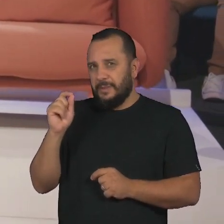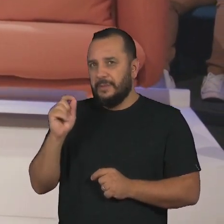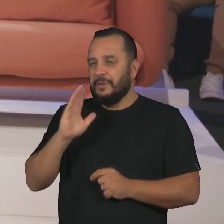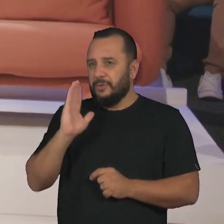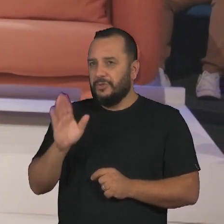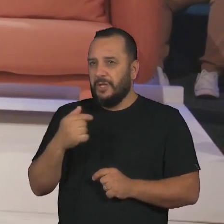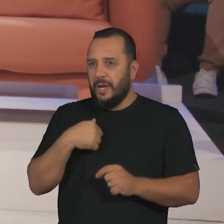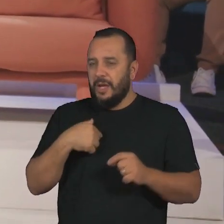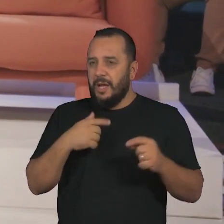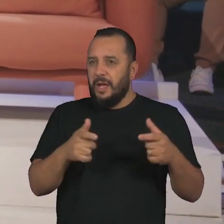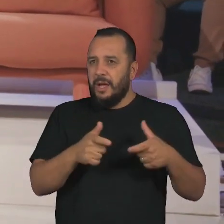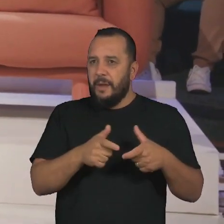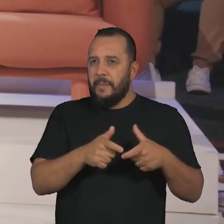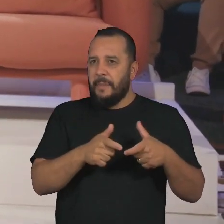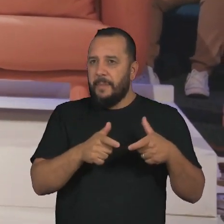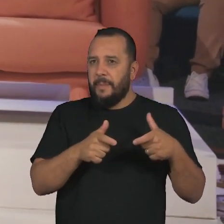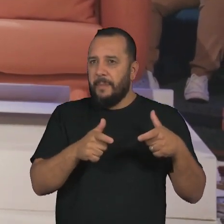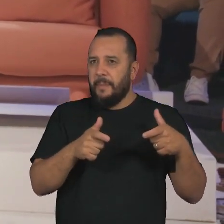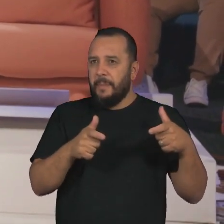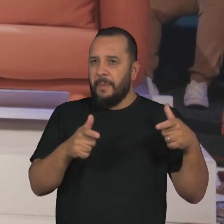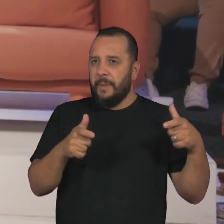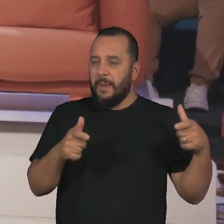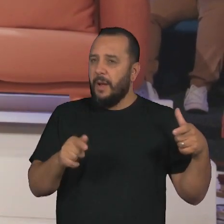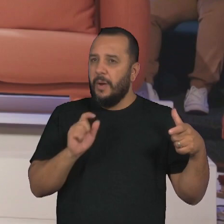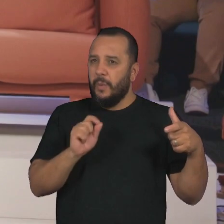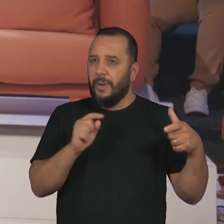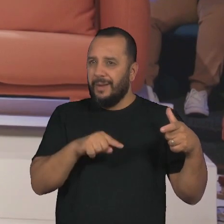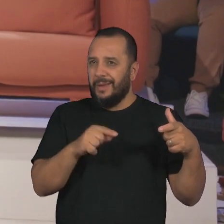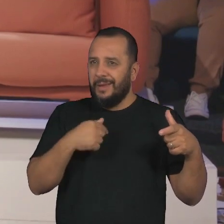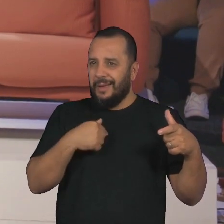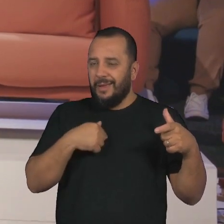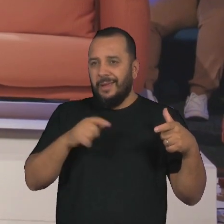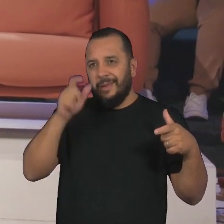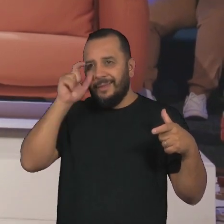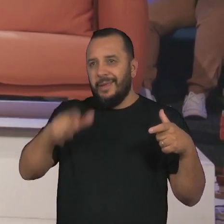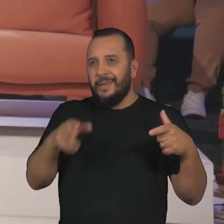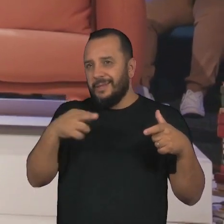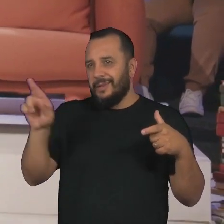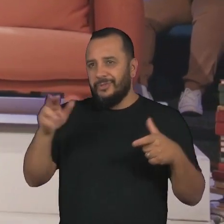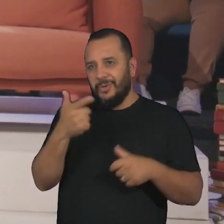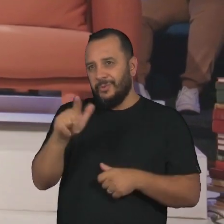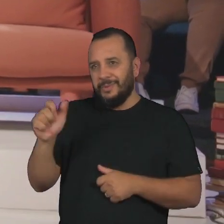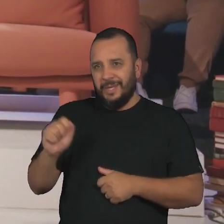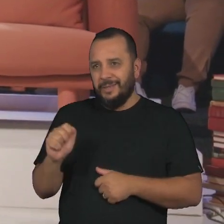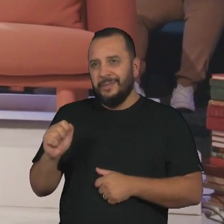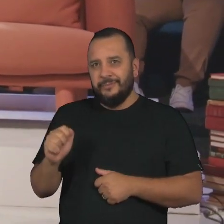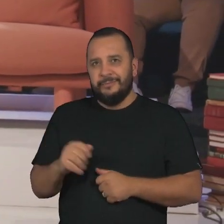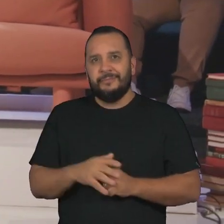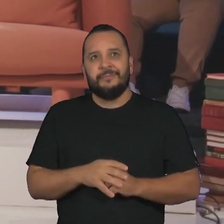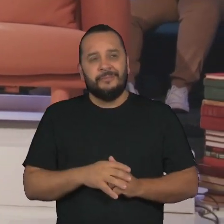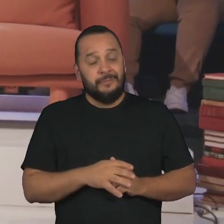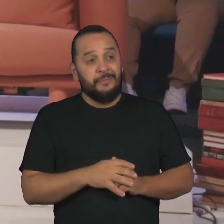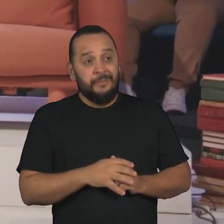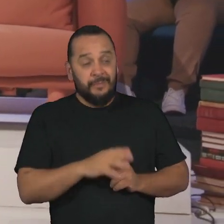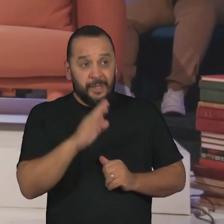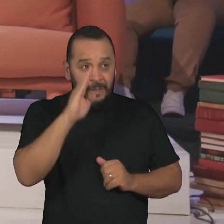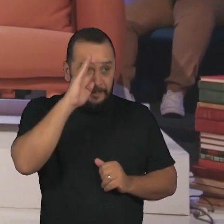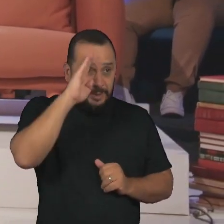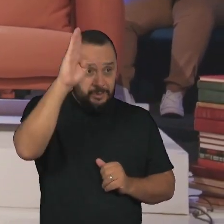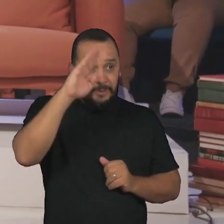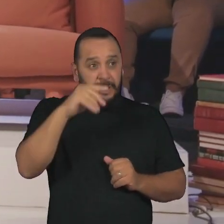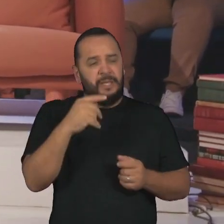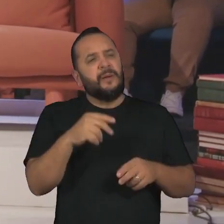crescente assim talvez um desinteresse pela religião em si. Né? Eu acho que principalmente